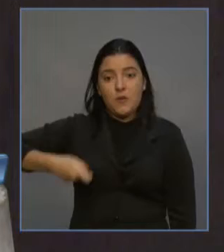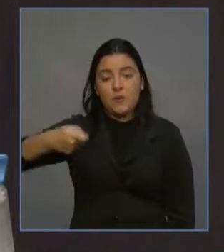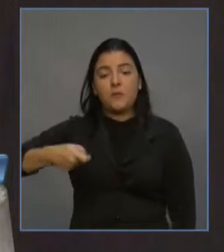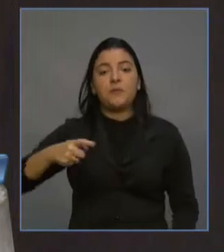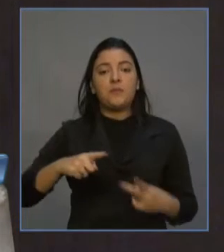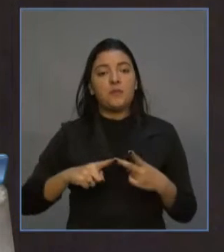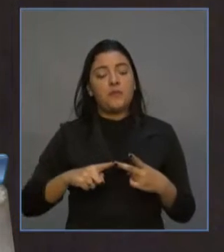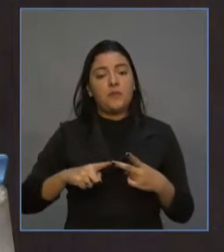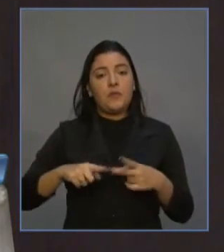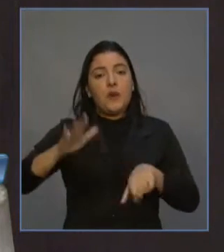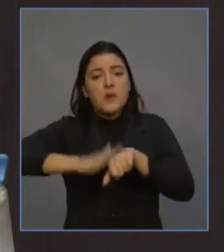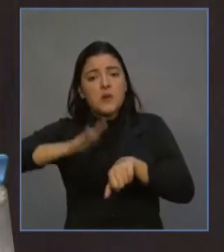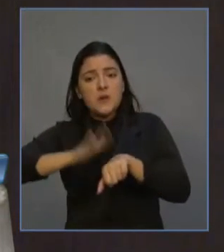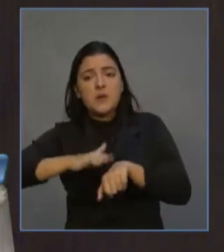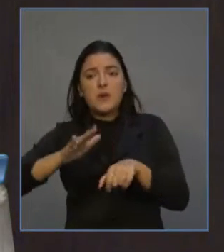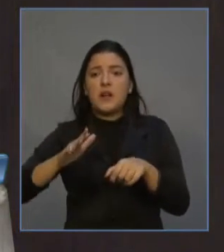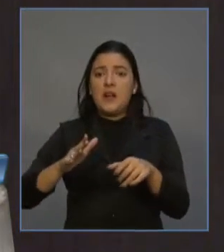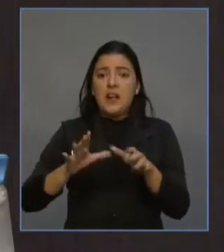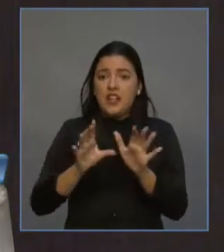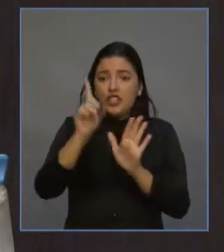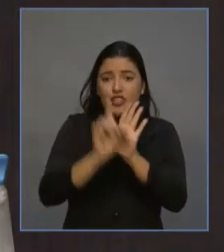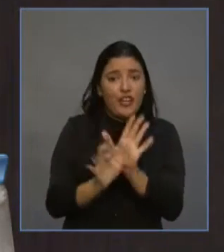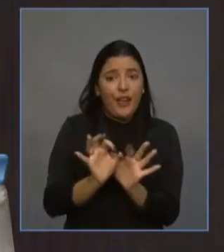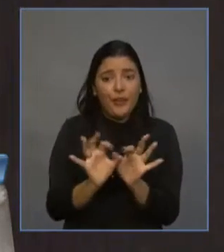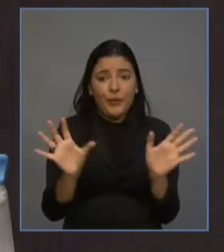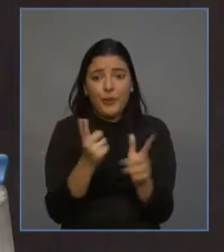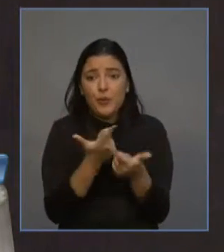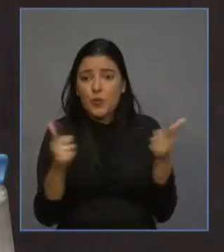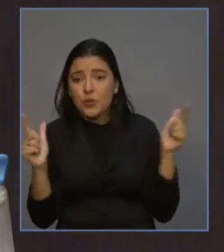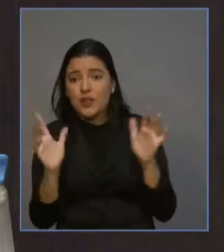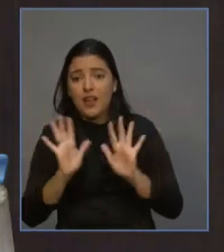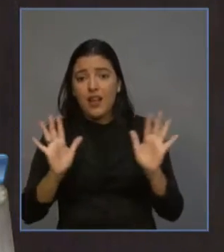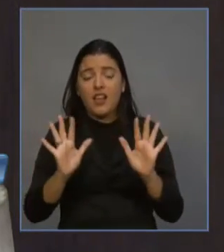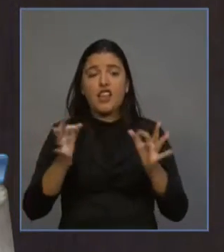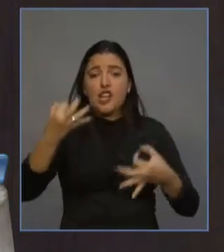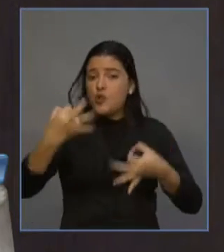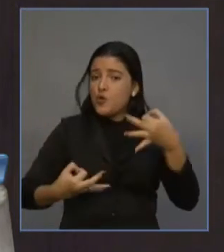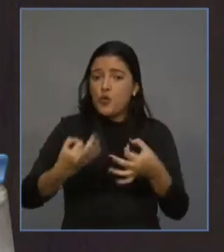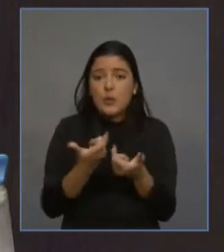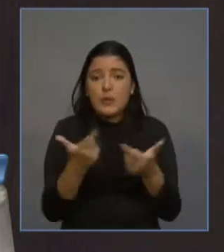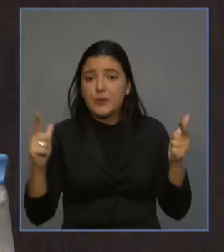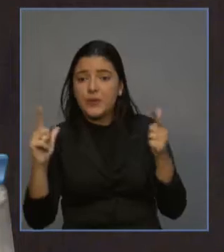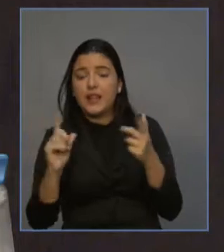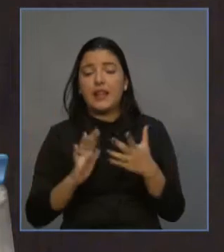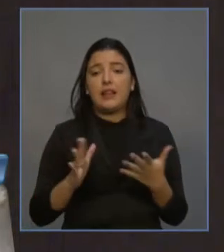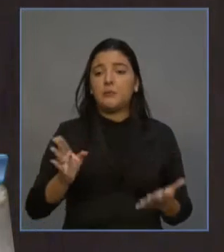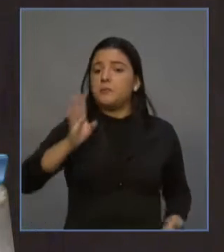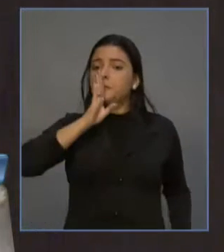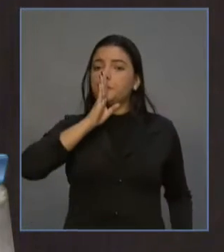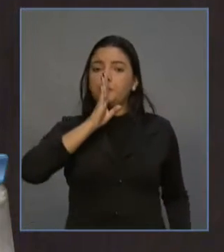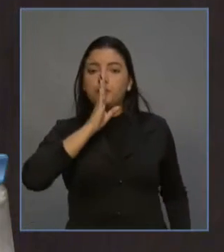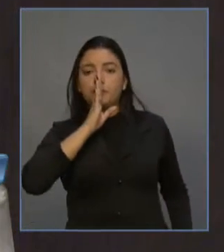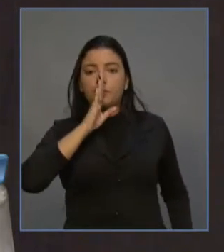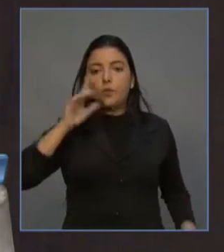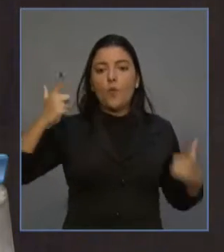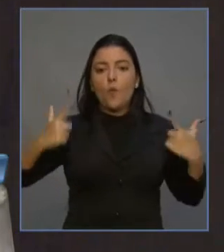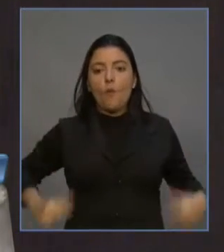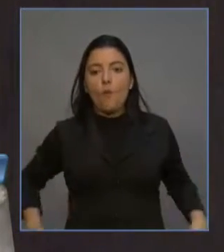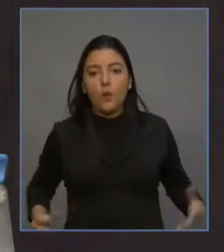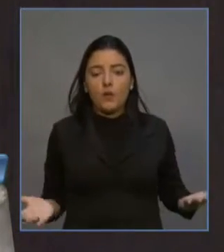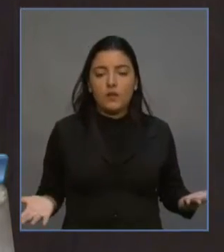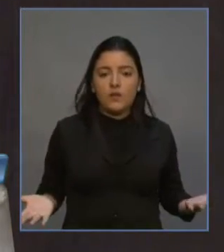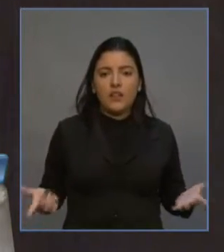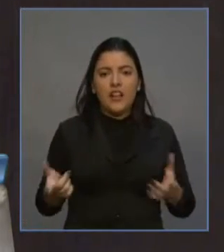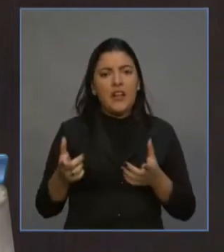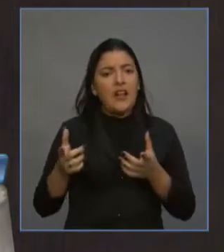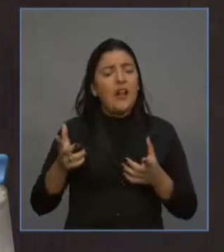do autoritarismo, do arbítrio, da violência, da injustiça, do silêncio, da invisibilidade de